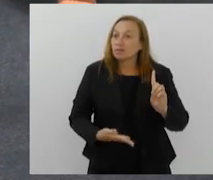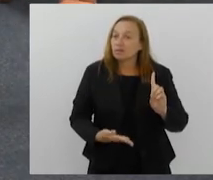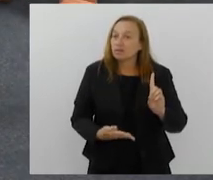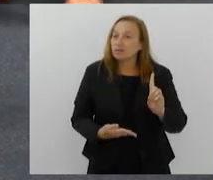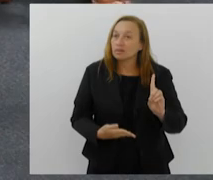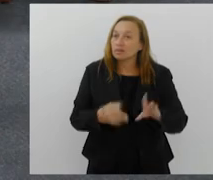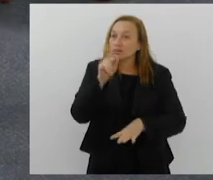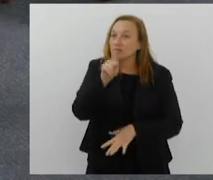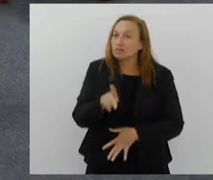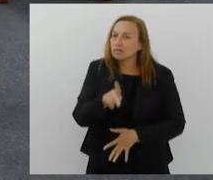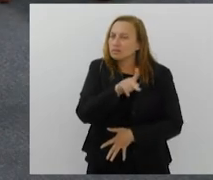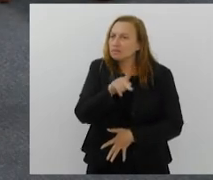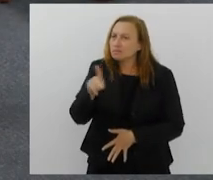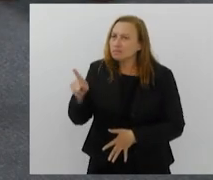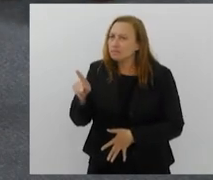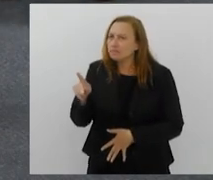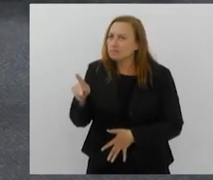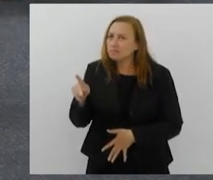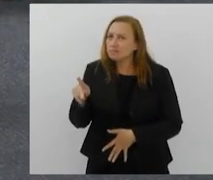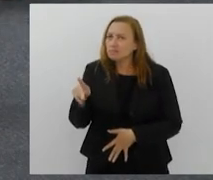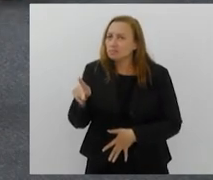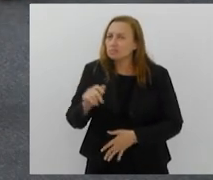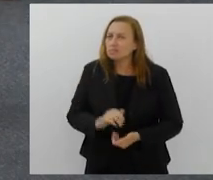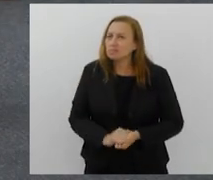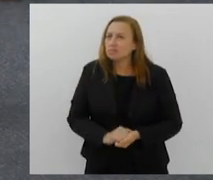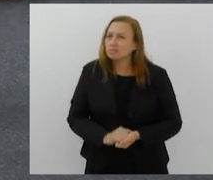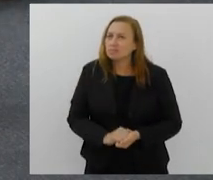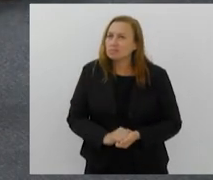os padres, sobretudo os que